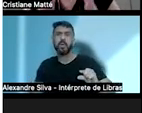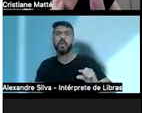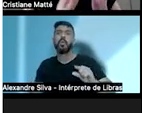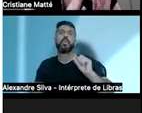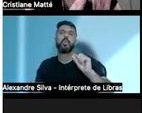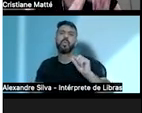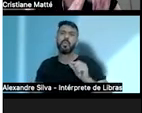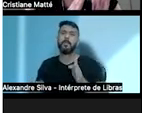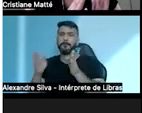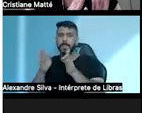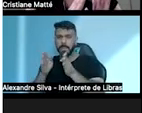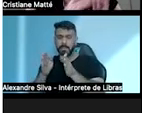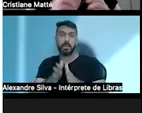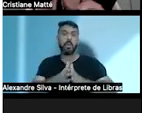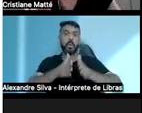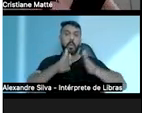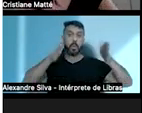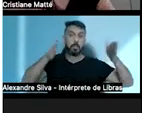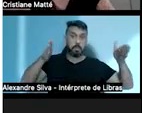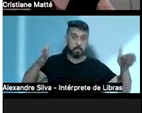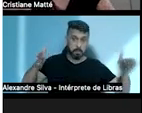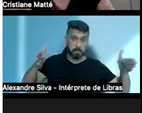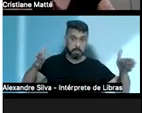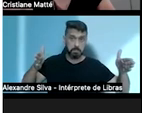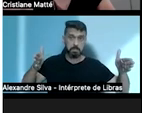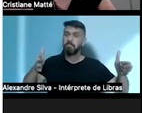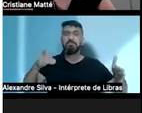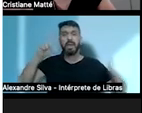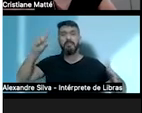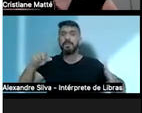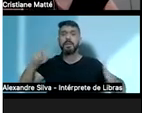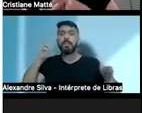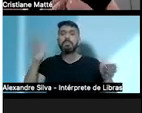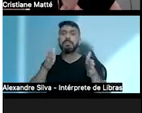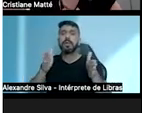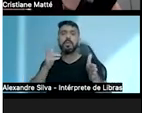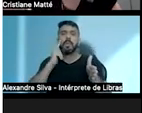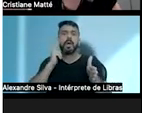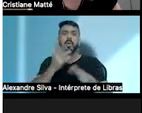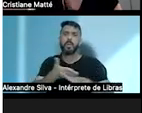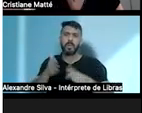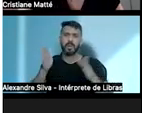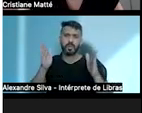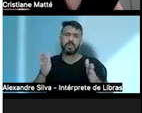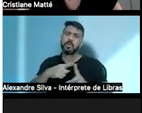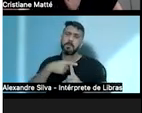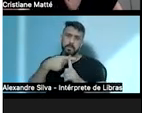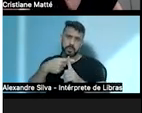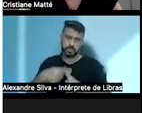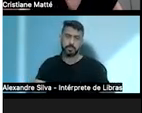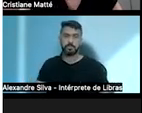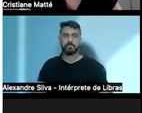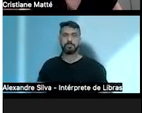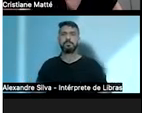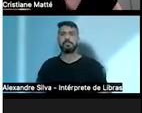seja, pequenos para a idade gestacional ou grandes para a idade gestacional. Isso é muito positivo. Agora, também